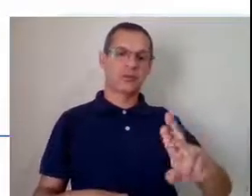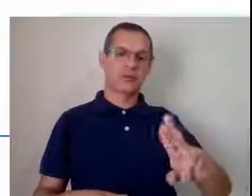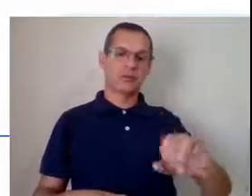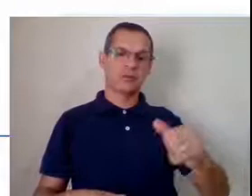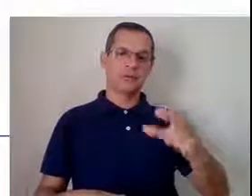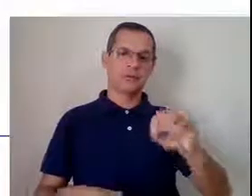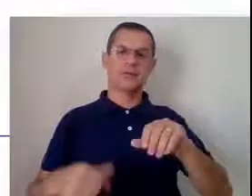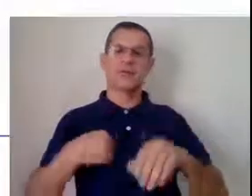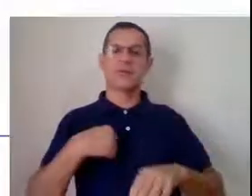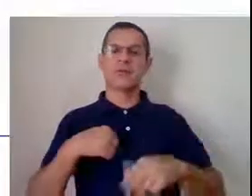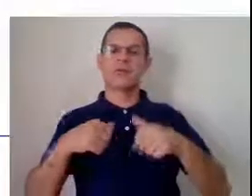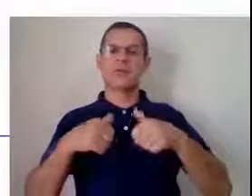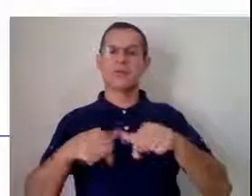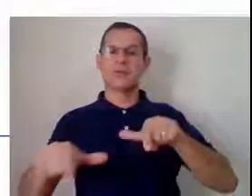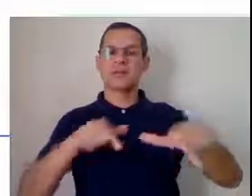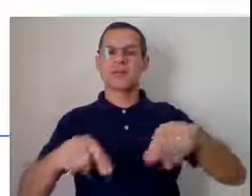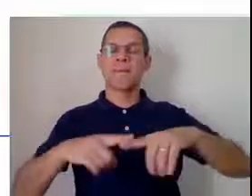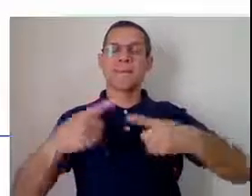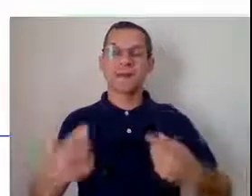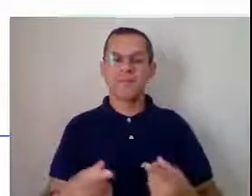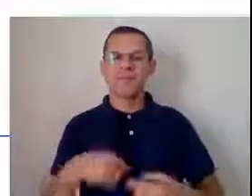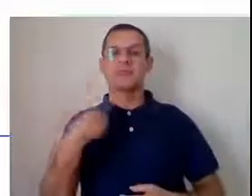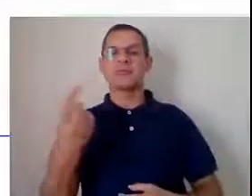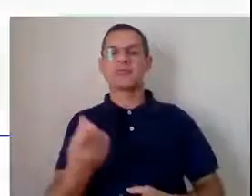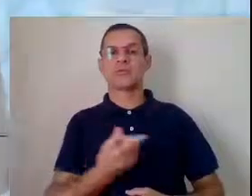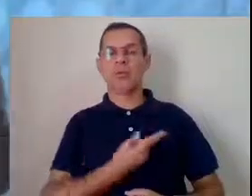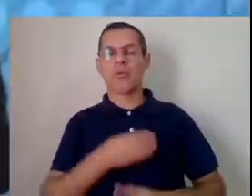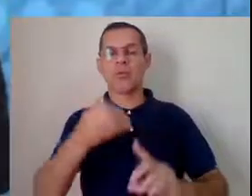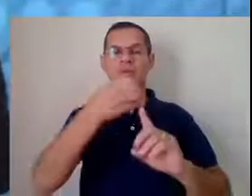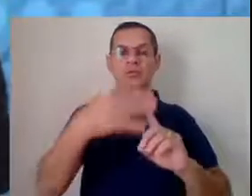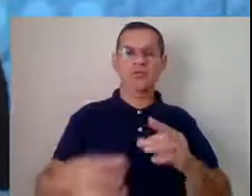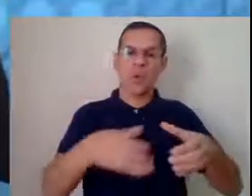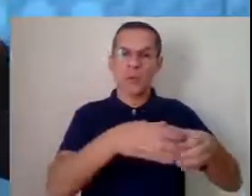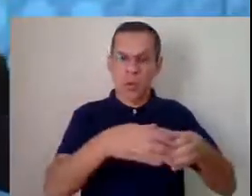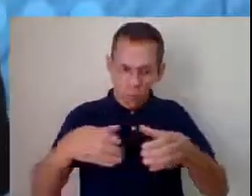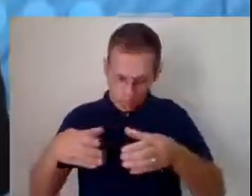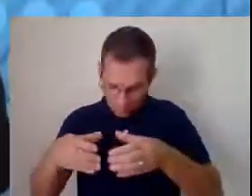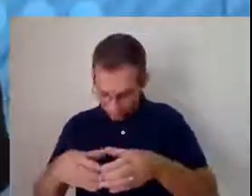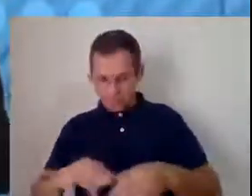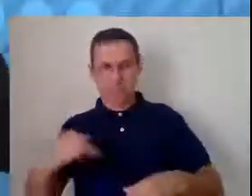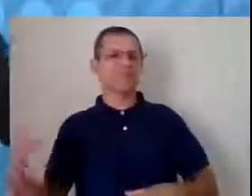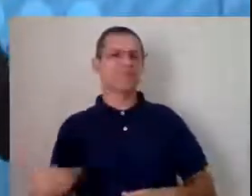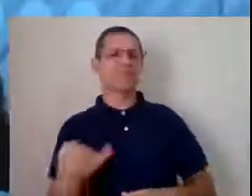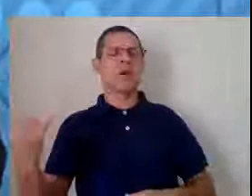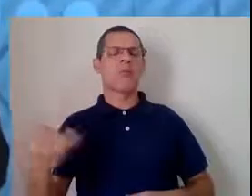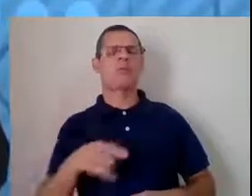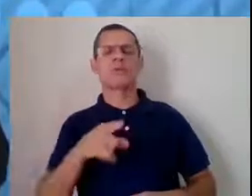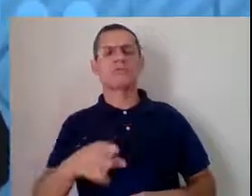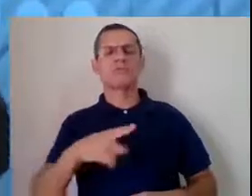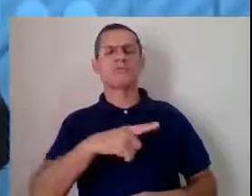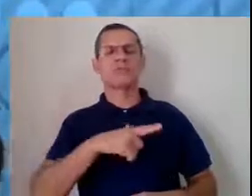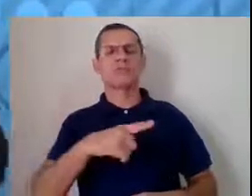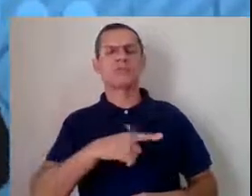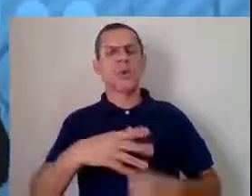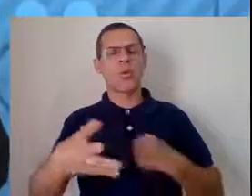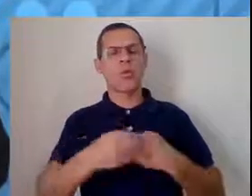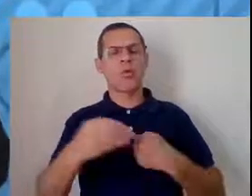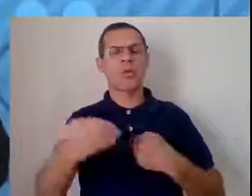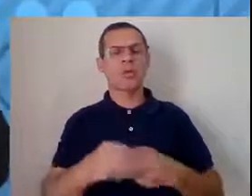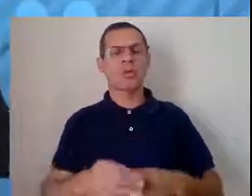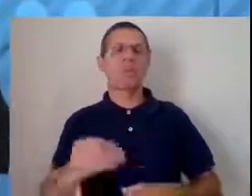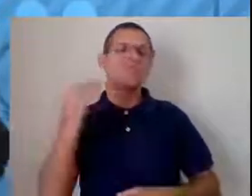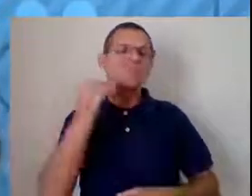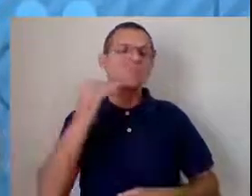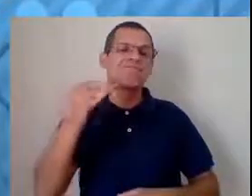estarei trabalhando. Então, quando nós vamos definir os conjuntos, isso é importante para que vocês tenham uma noção bem